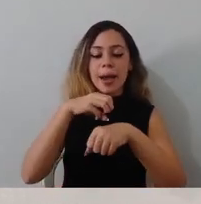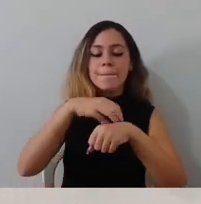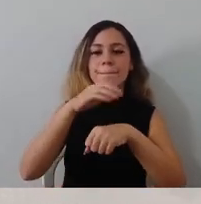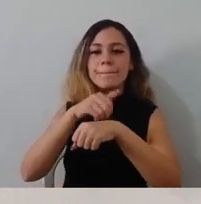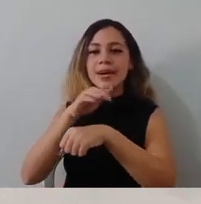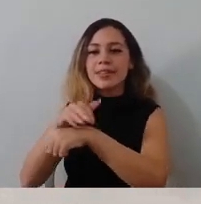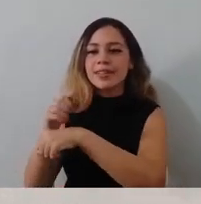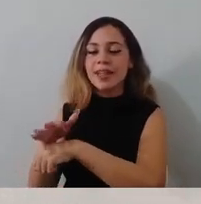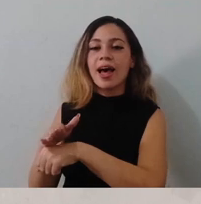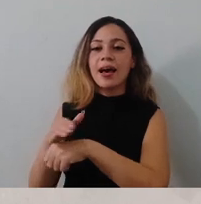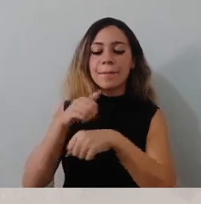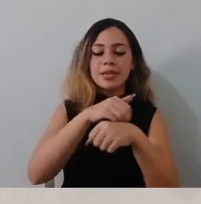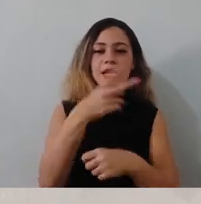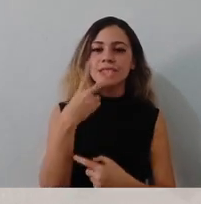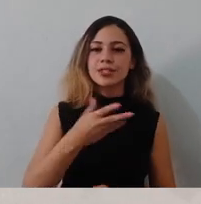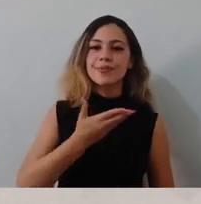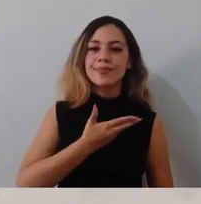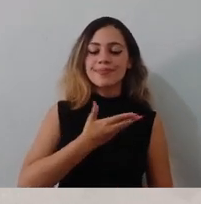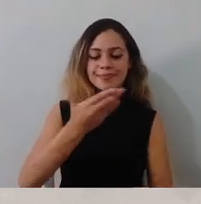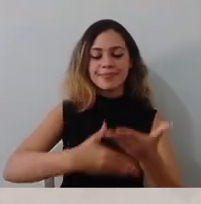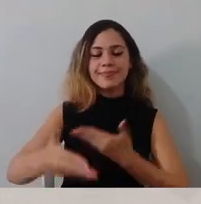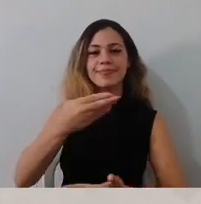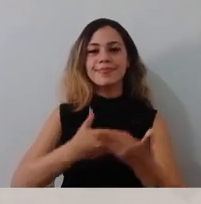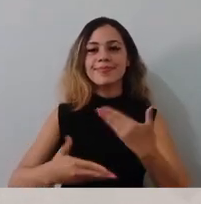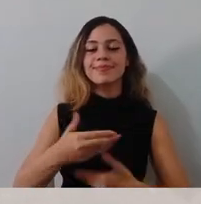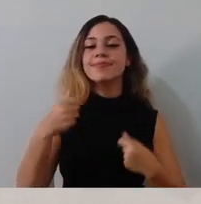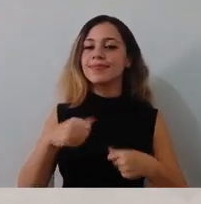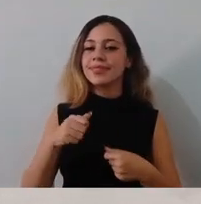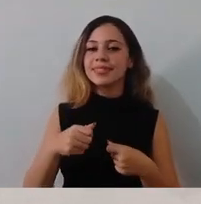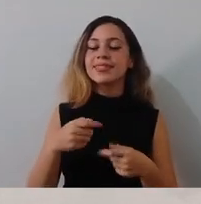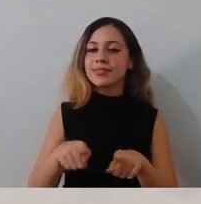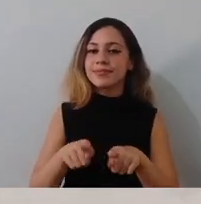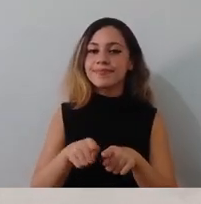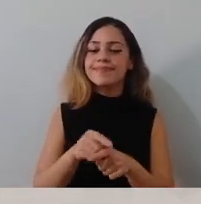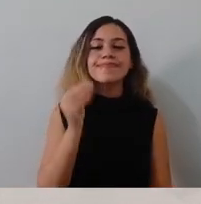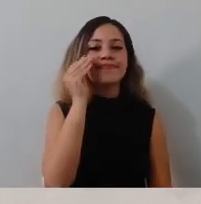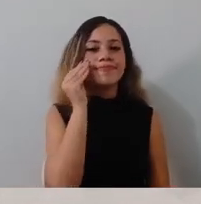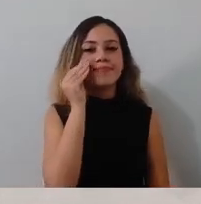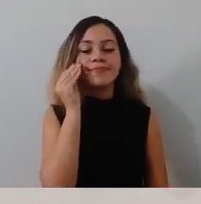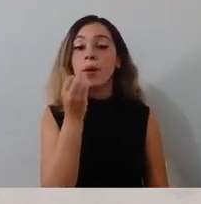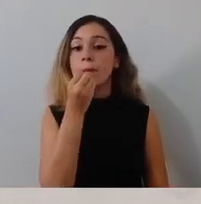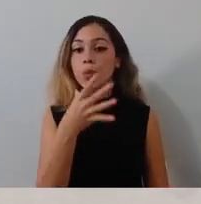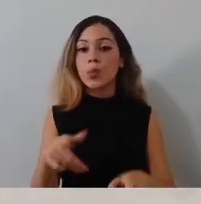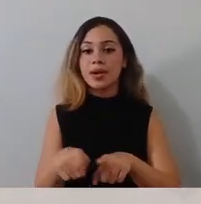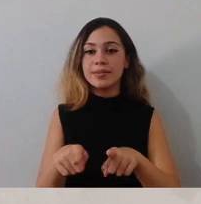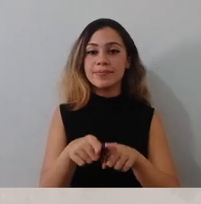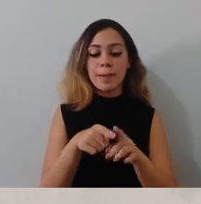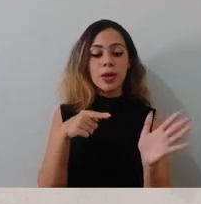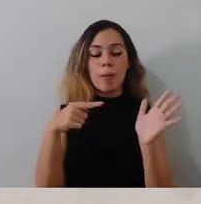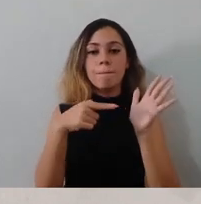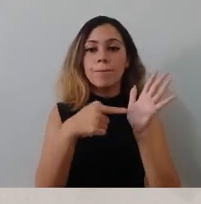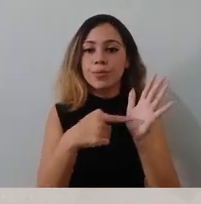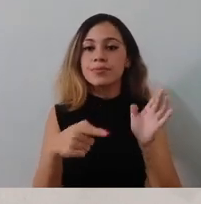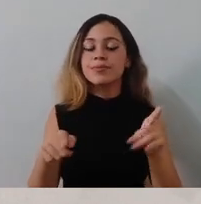curte. Segue a gente, compartilha, divide essa emoção, porque esse universo é cheio de emoção, é cheio de experiência. E